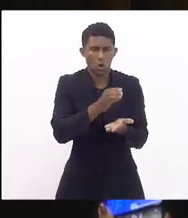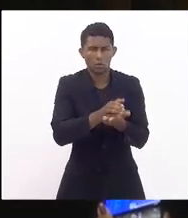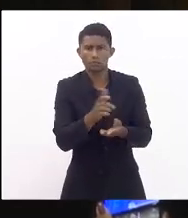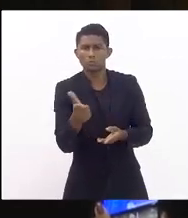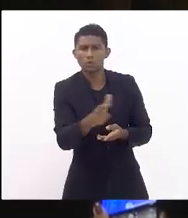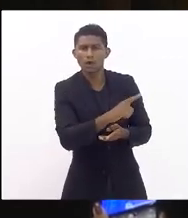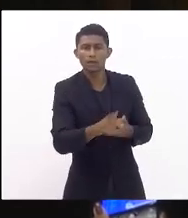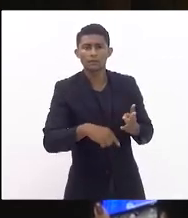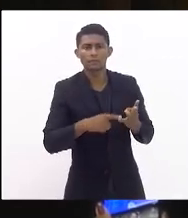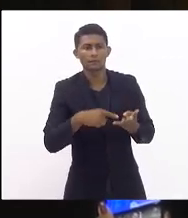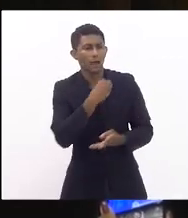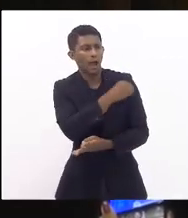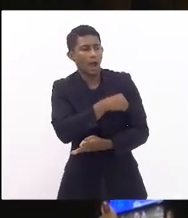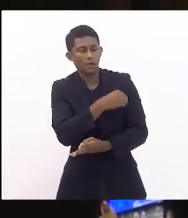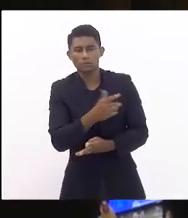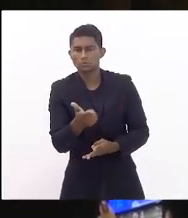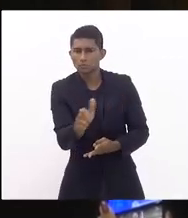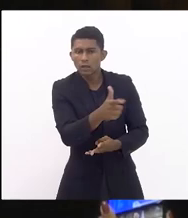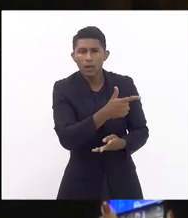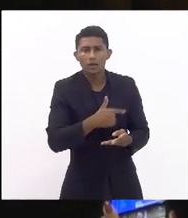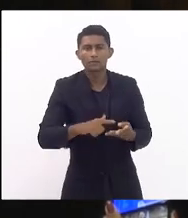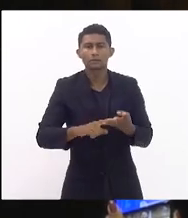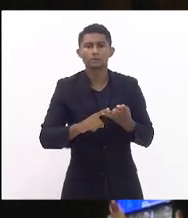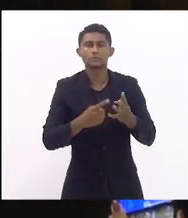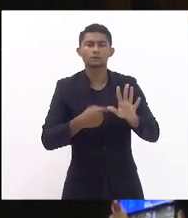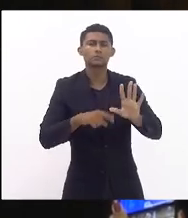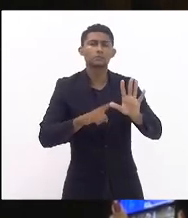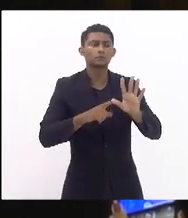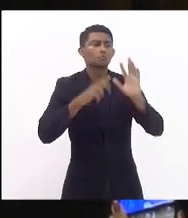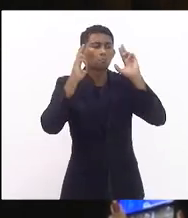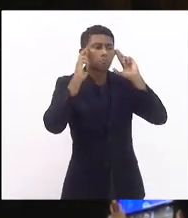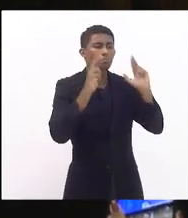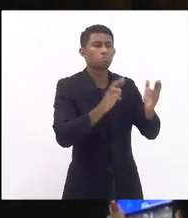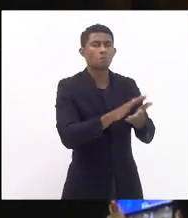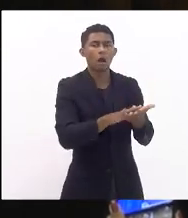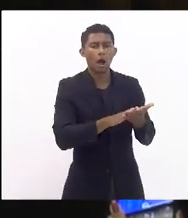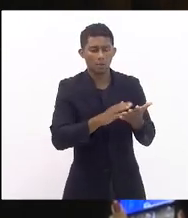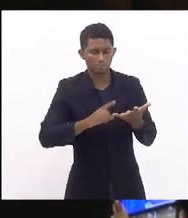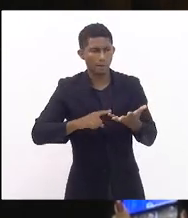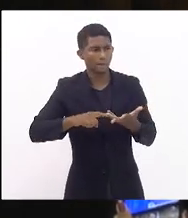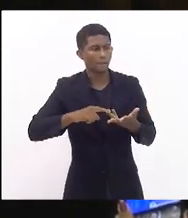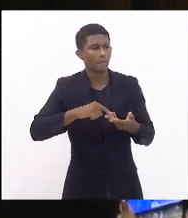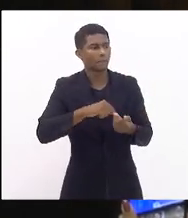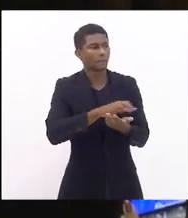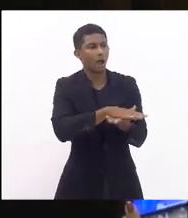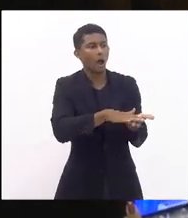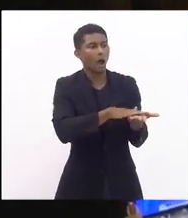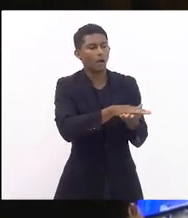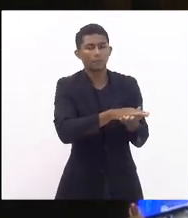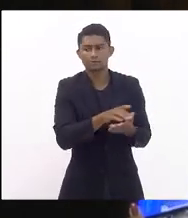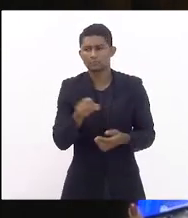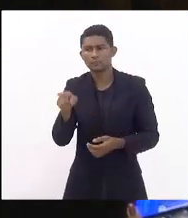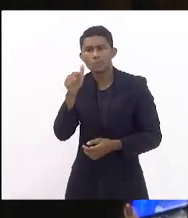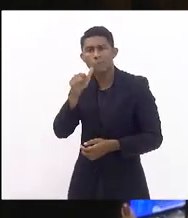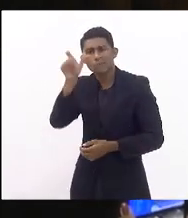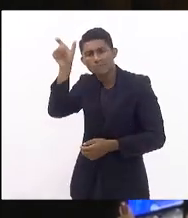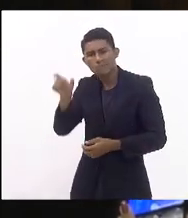álcool em gel, para nossas crianças não tem respeito, não tem respeito. Mas para a secretária,